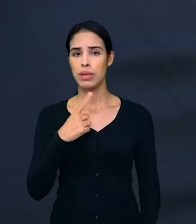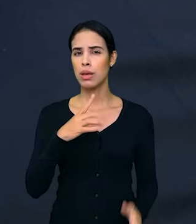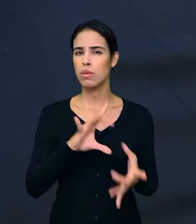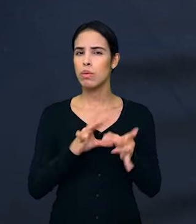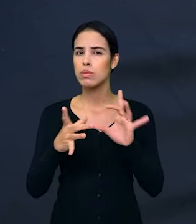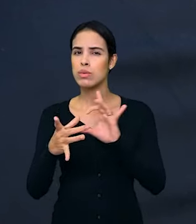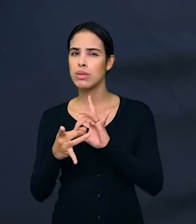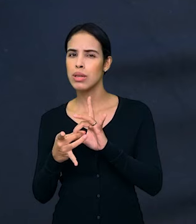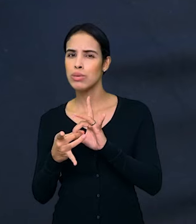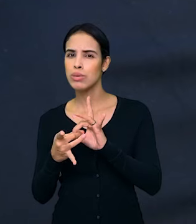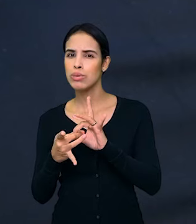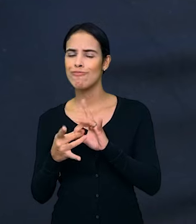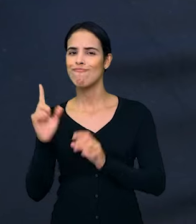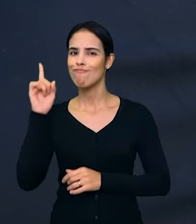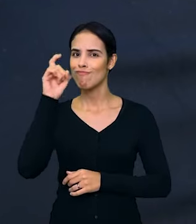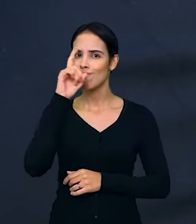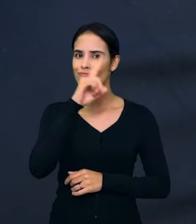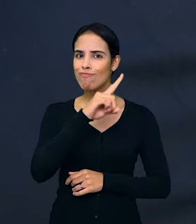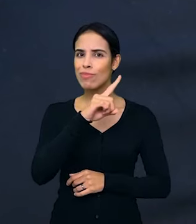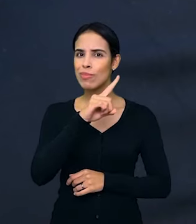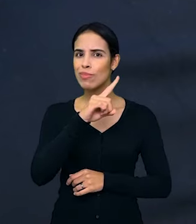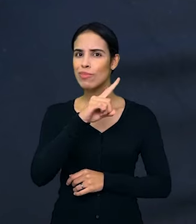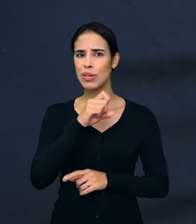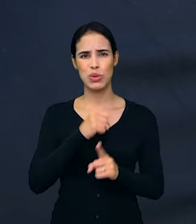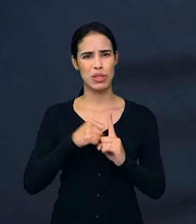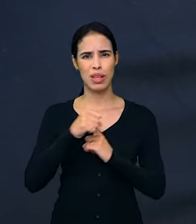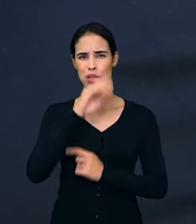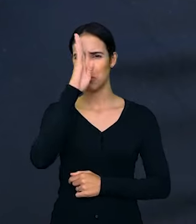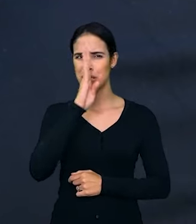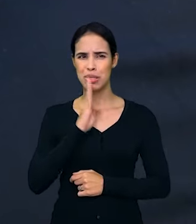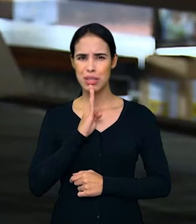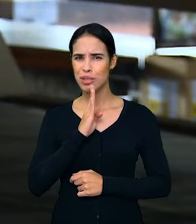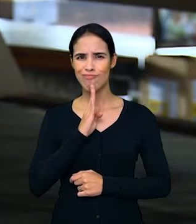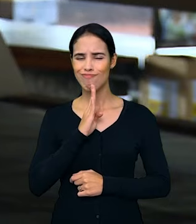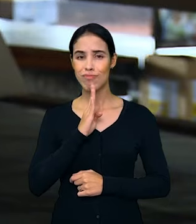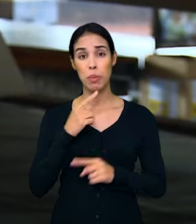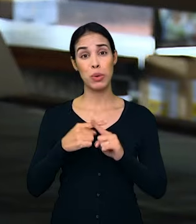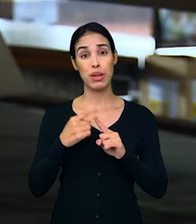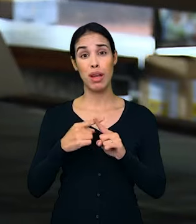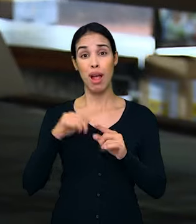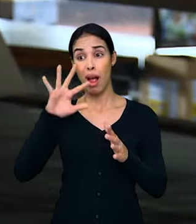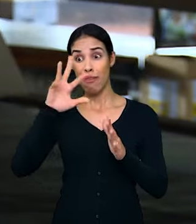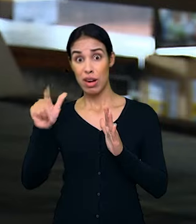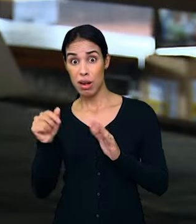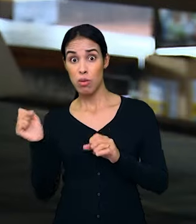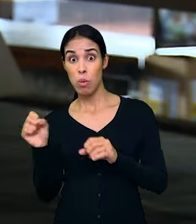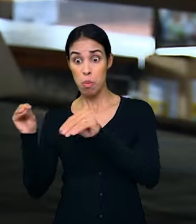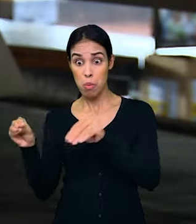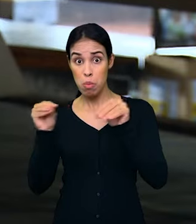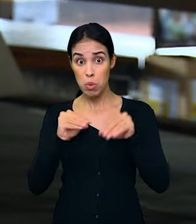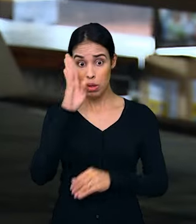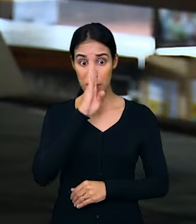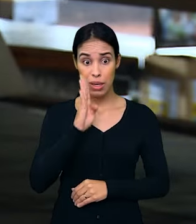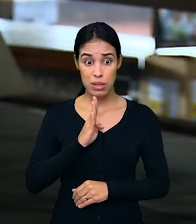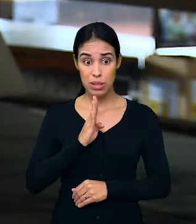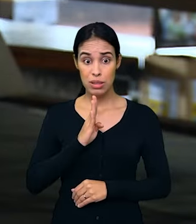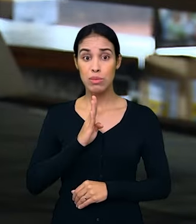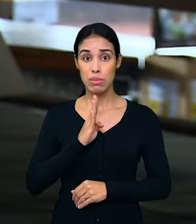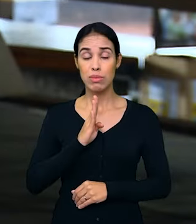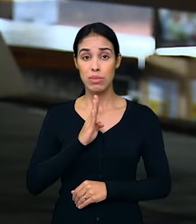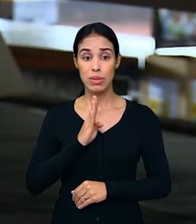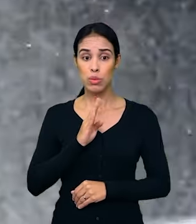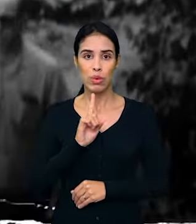um contexto muito complicado para a sociedade senhorial brasileira. Todo africano que pusesse os pés no Brasil, depois de 1831, era